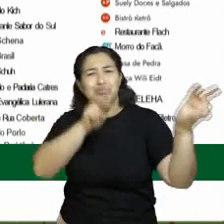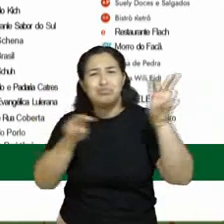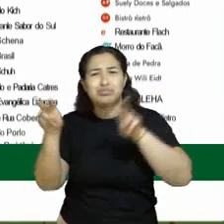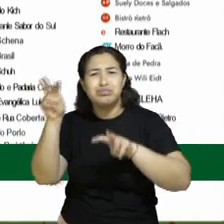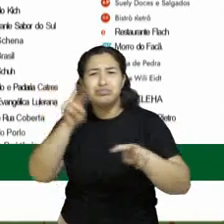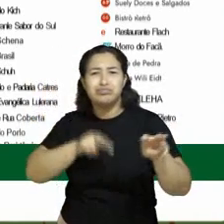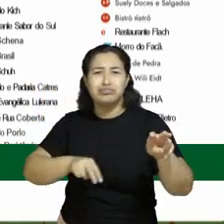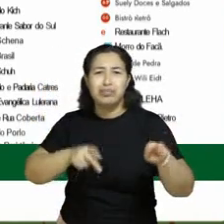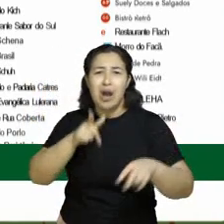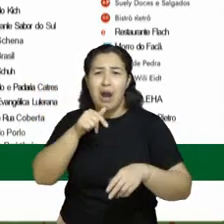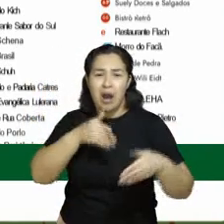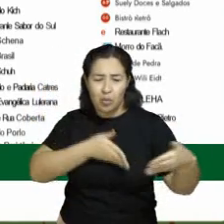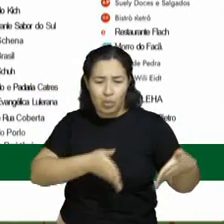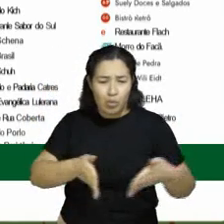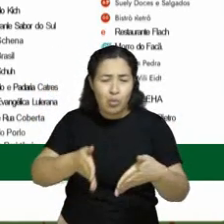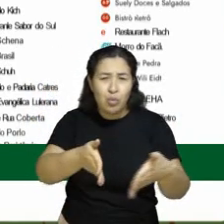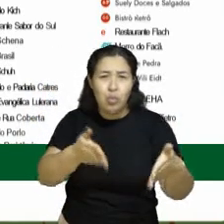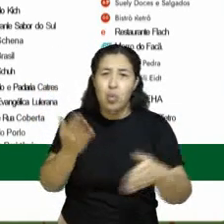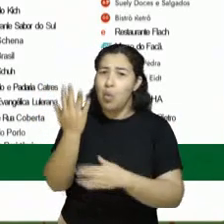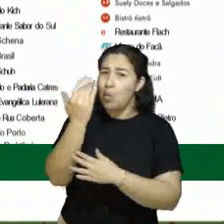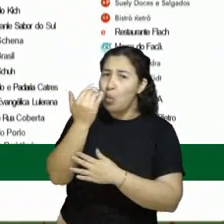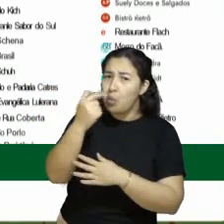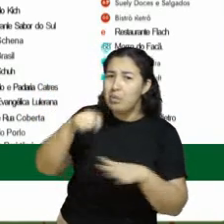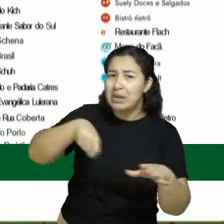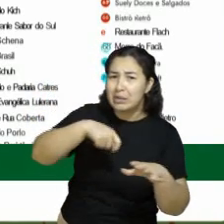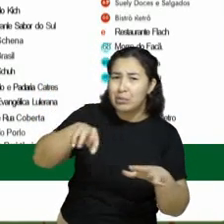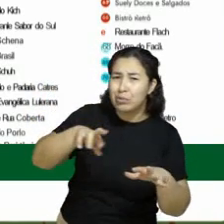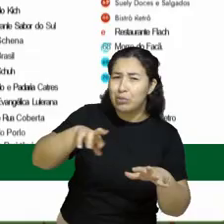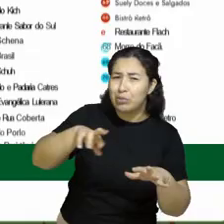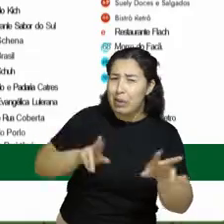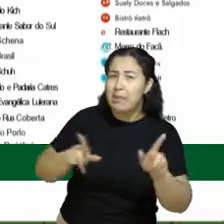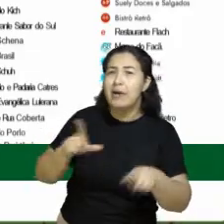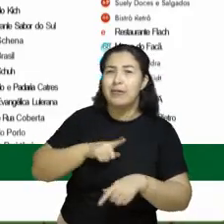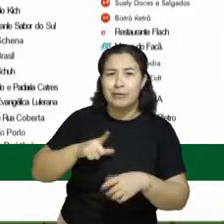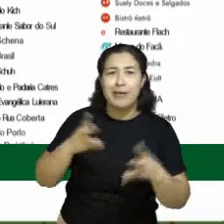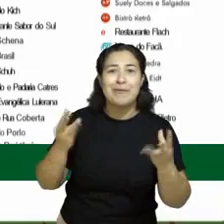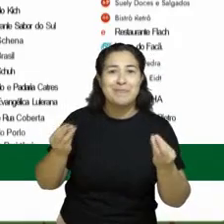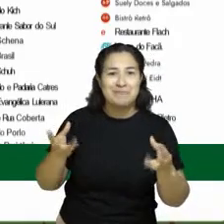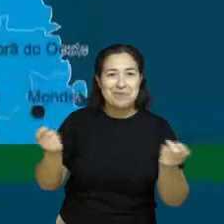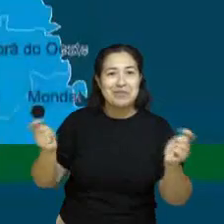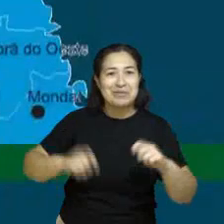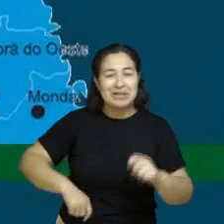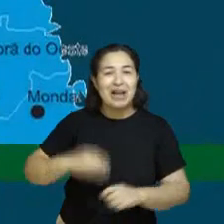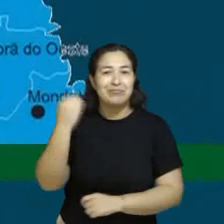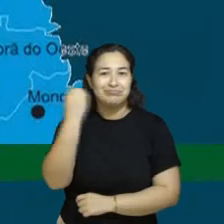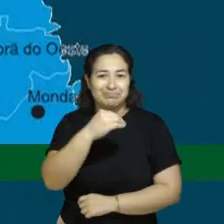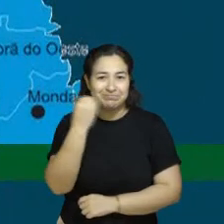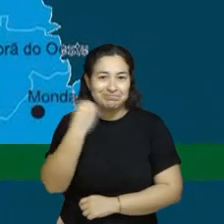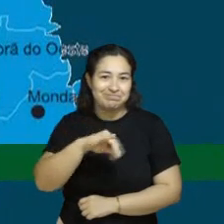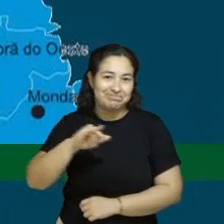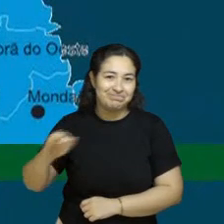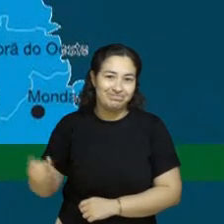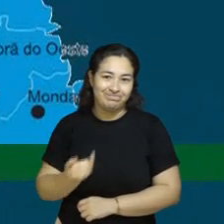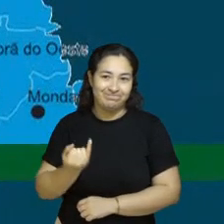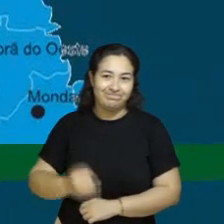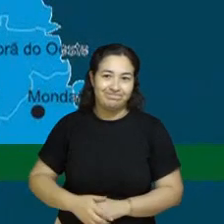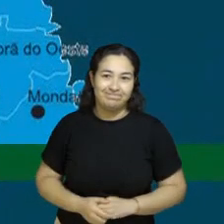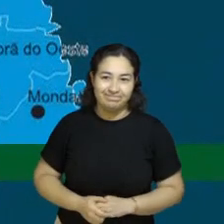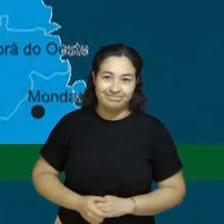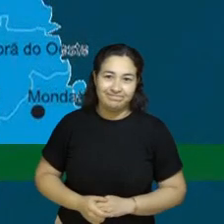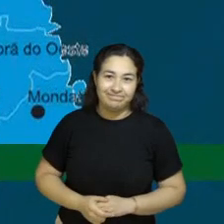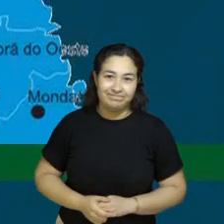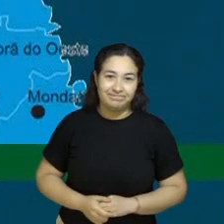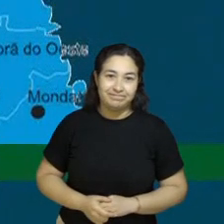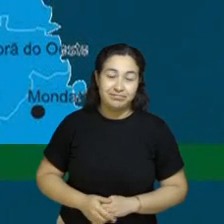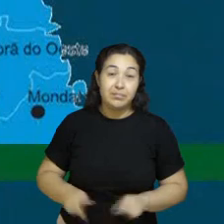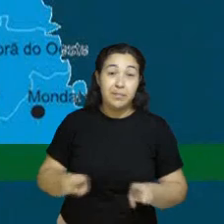Uruguai, gastronomia e muitas atrações para serem contempladas por todos. Ainda a Rota